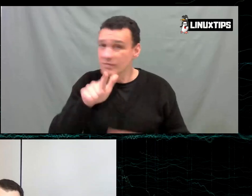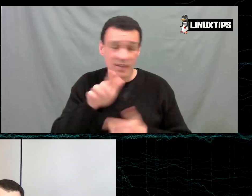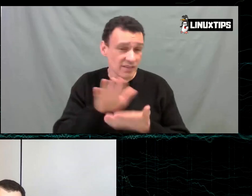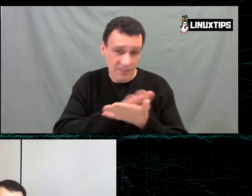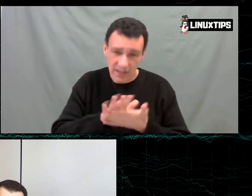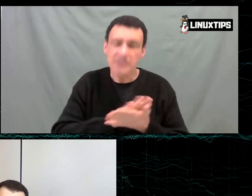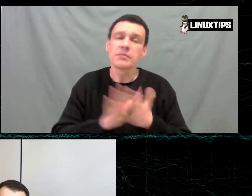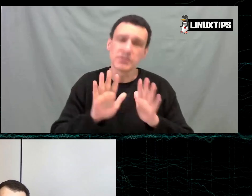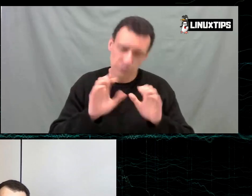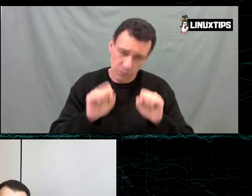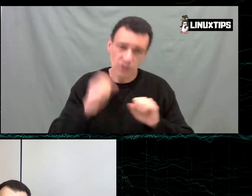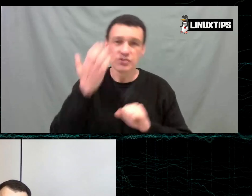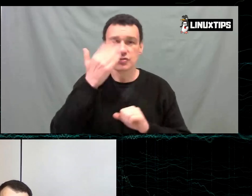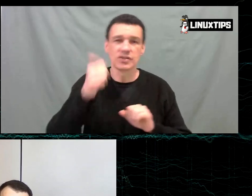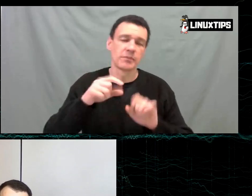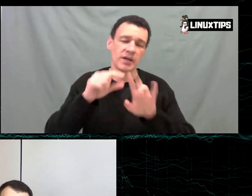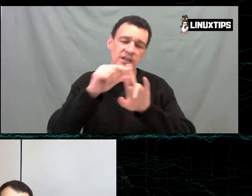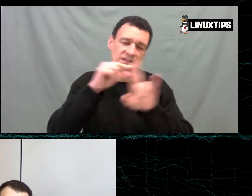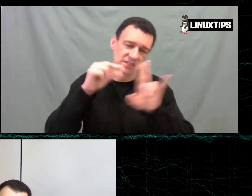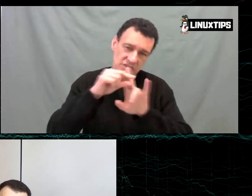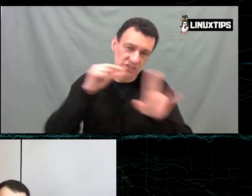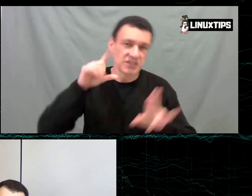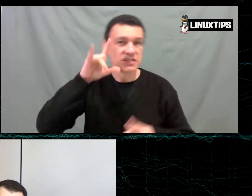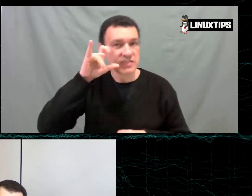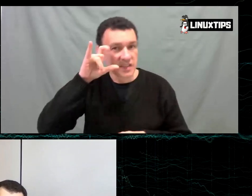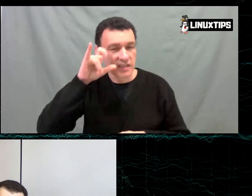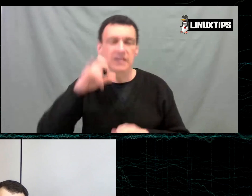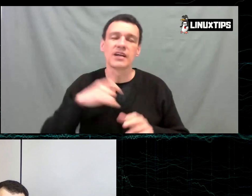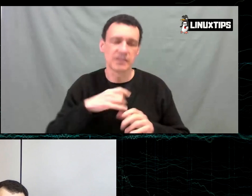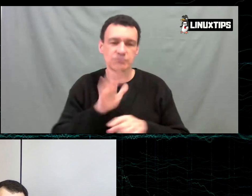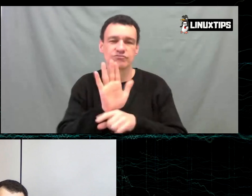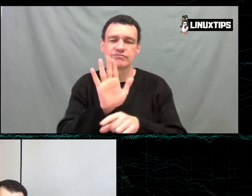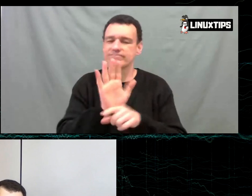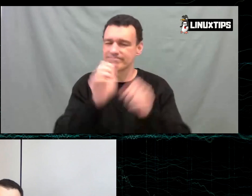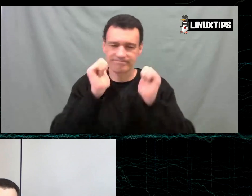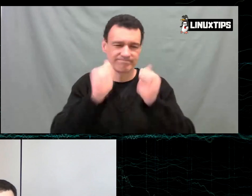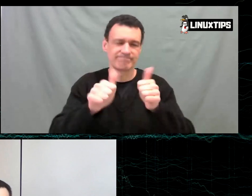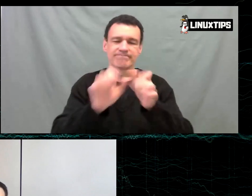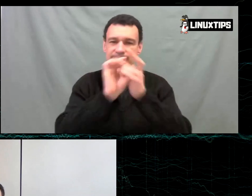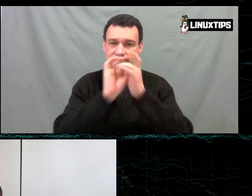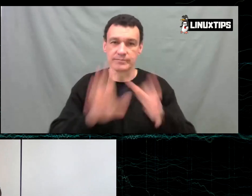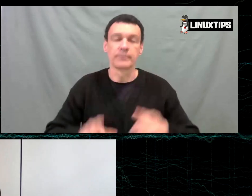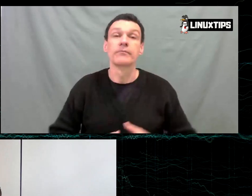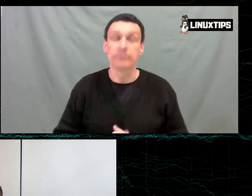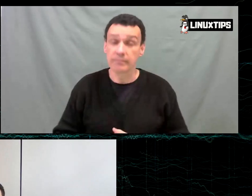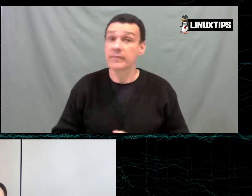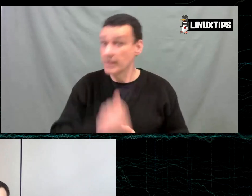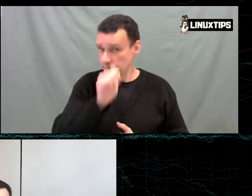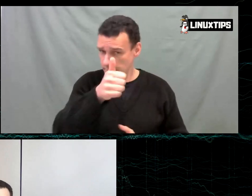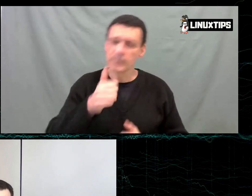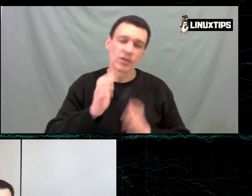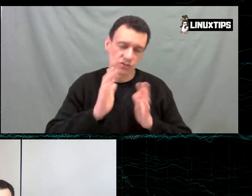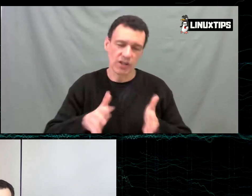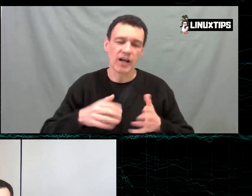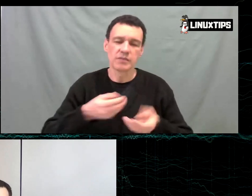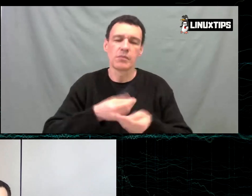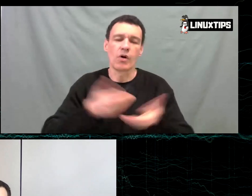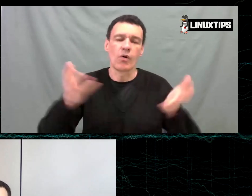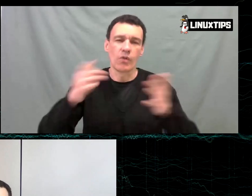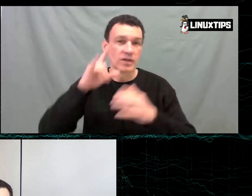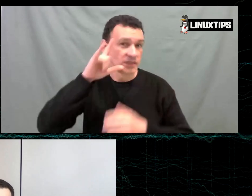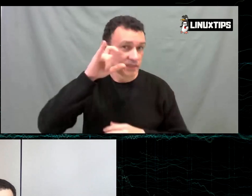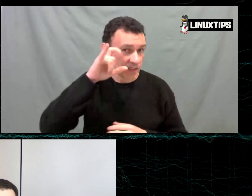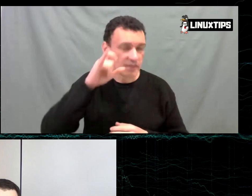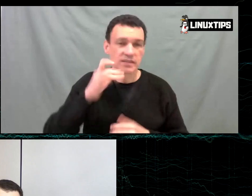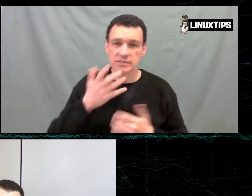no Instagram, que tá tudo tranquilo. É isso aí, a gente compartilhou seu Instagram aqui. Então depois passa aí pra galera que eles também